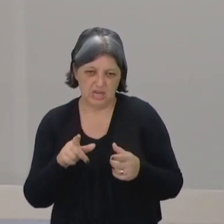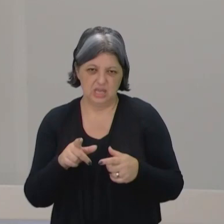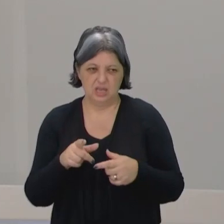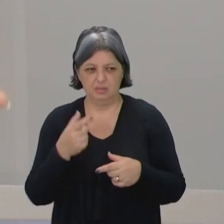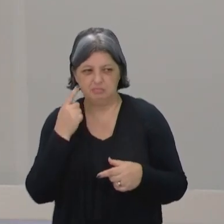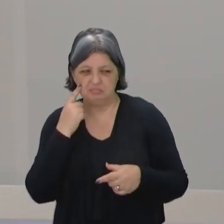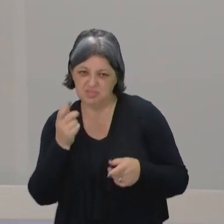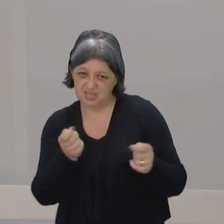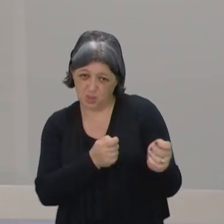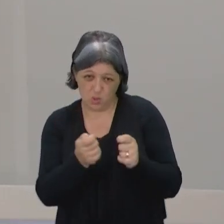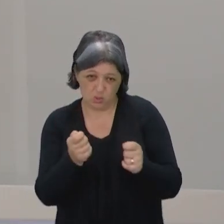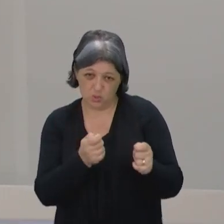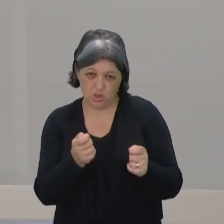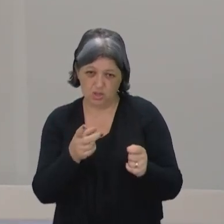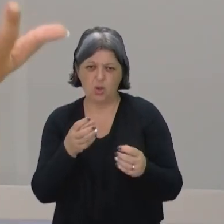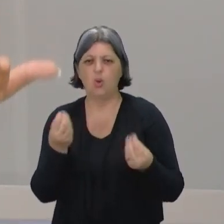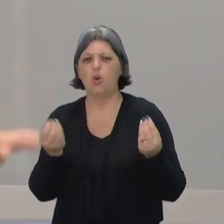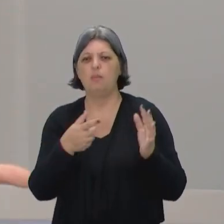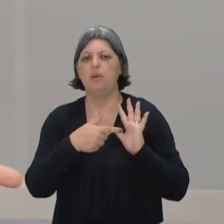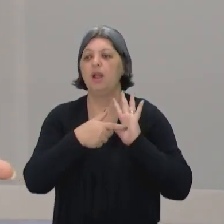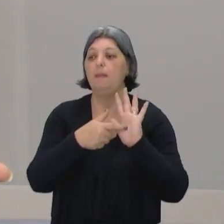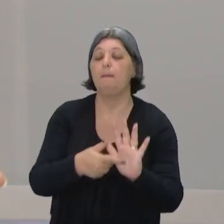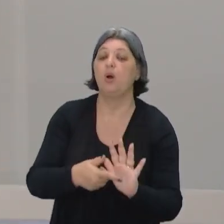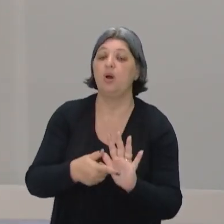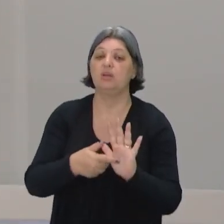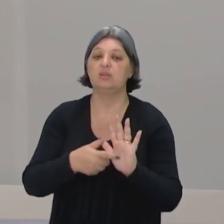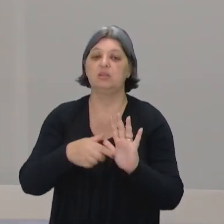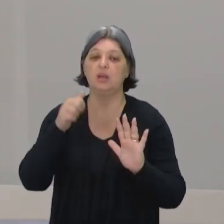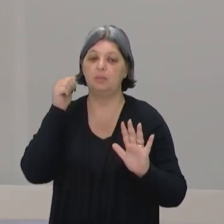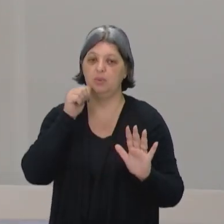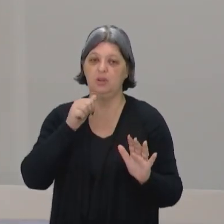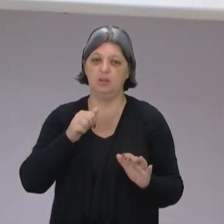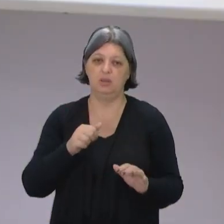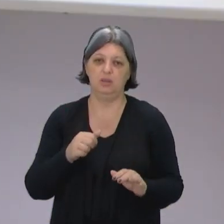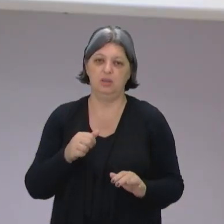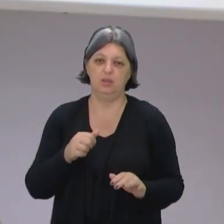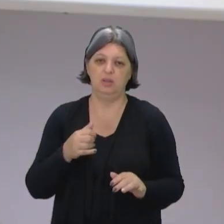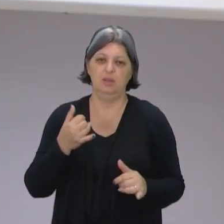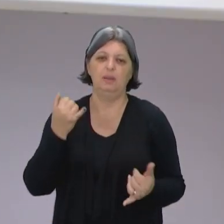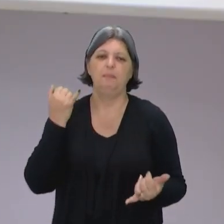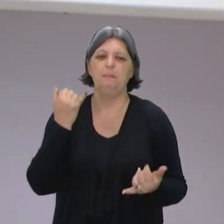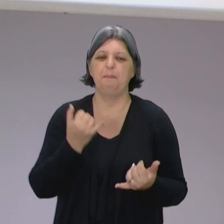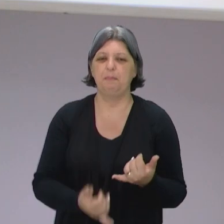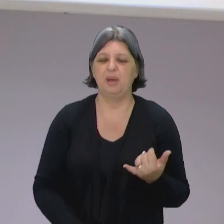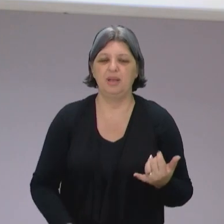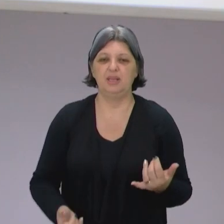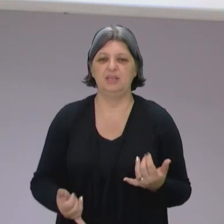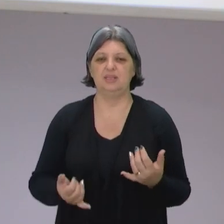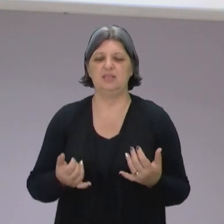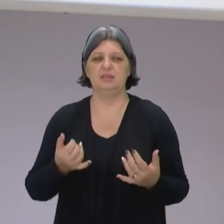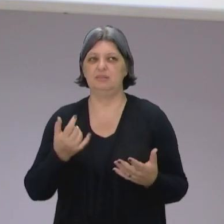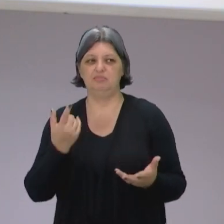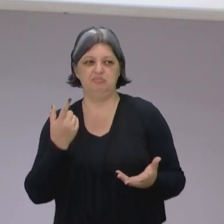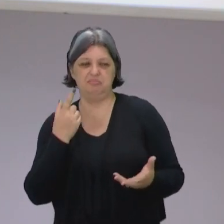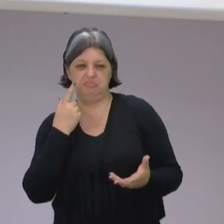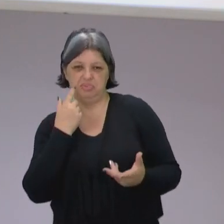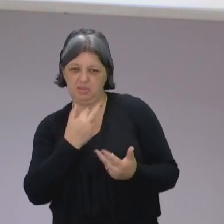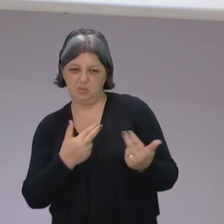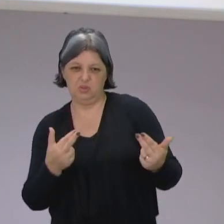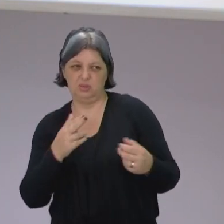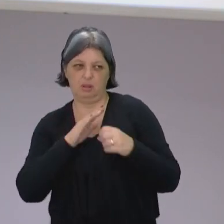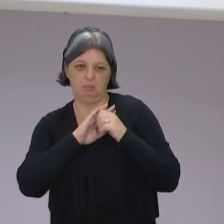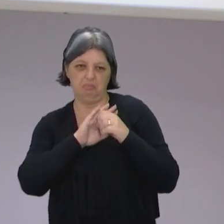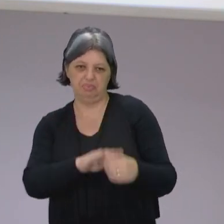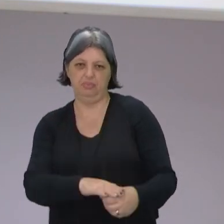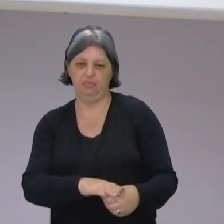não? Como é que ele expôs essa mulher? Como é que ela foi exposta na mídia? Uma celebridade, né? Isso. Então, isso é ler